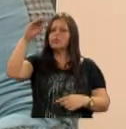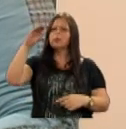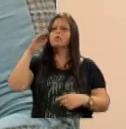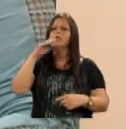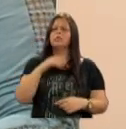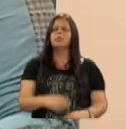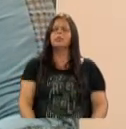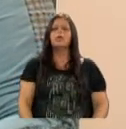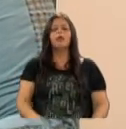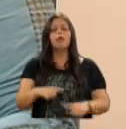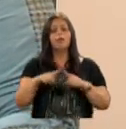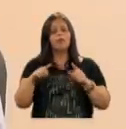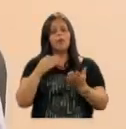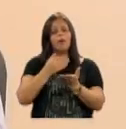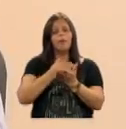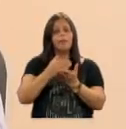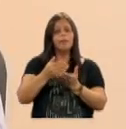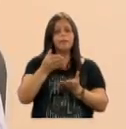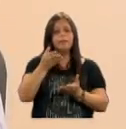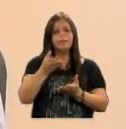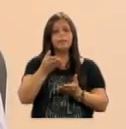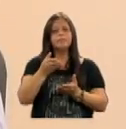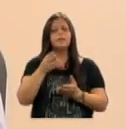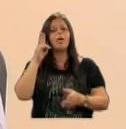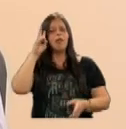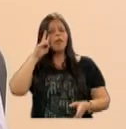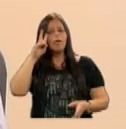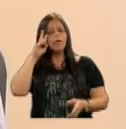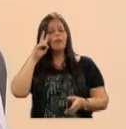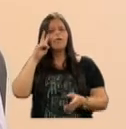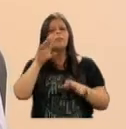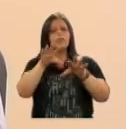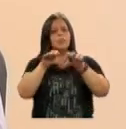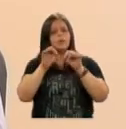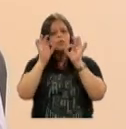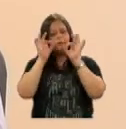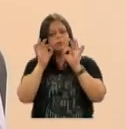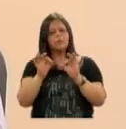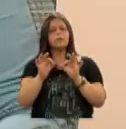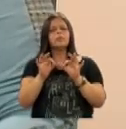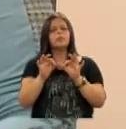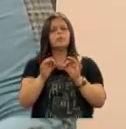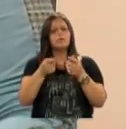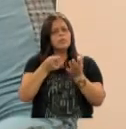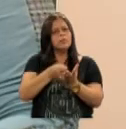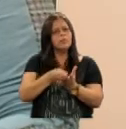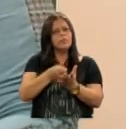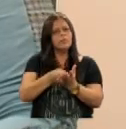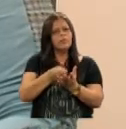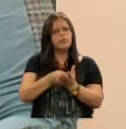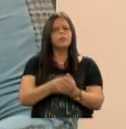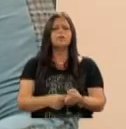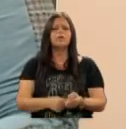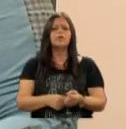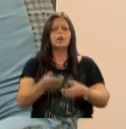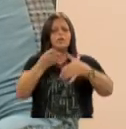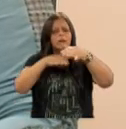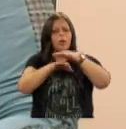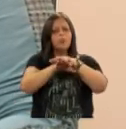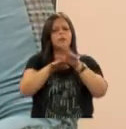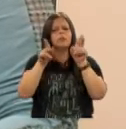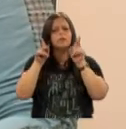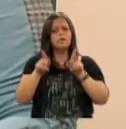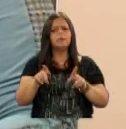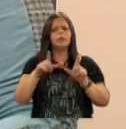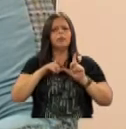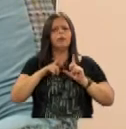atendidos então a partir daí nós temos nossa história busca exatamente se firmar em cima da inclusão das